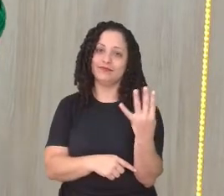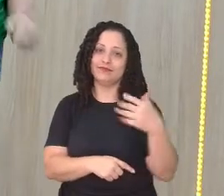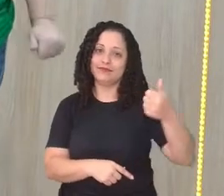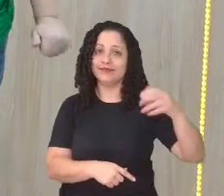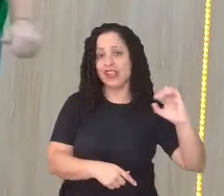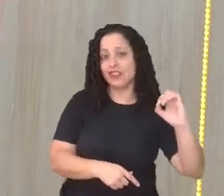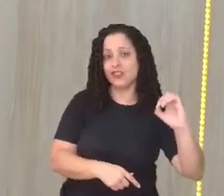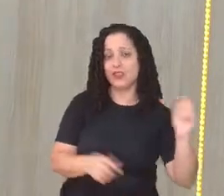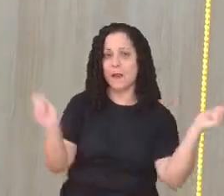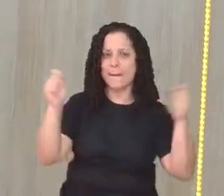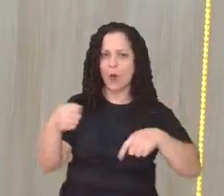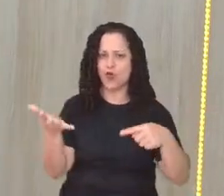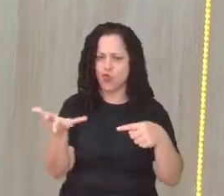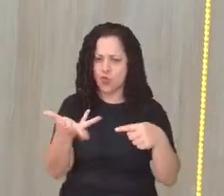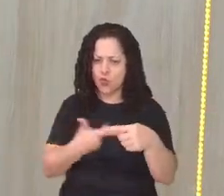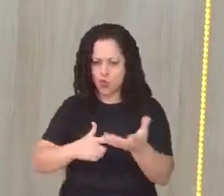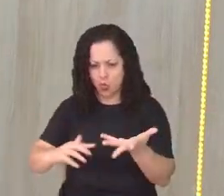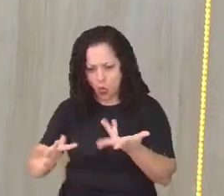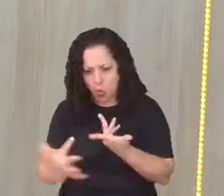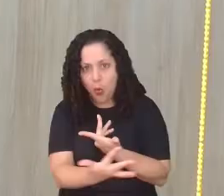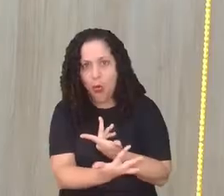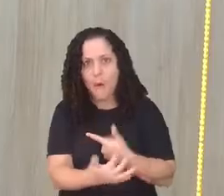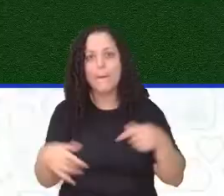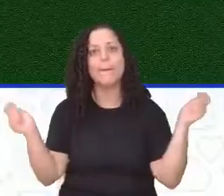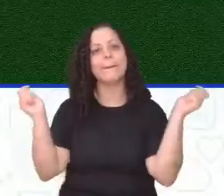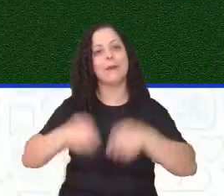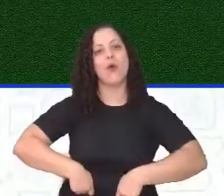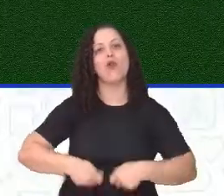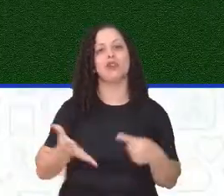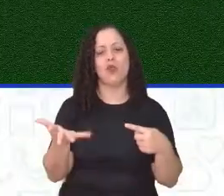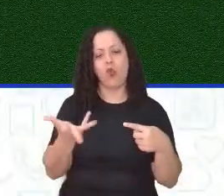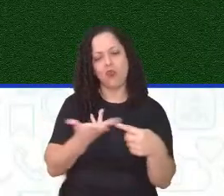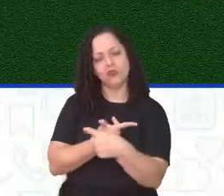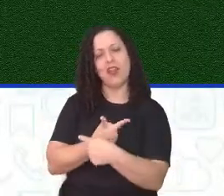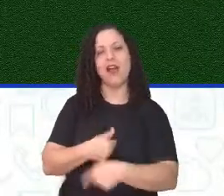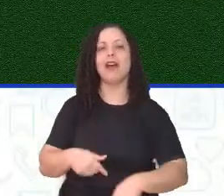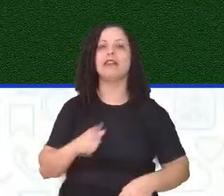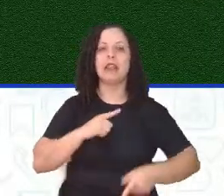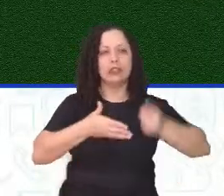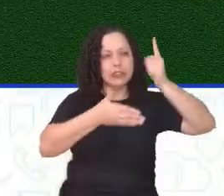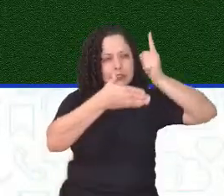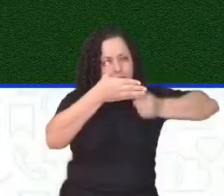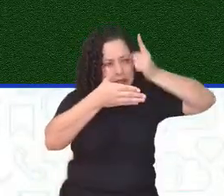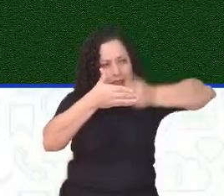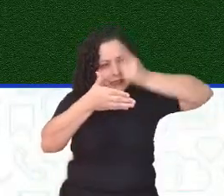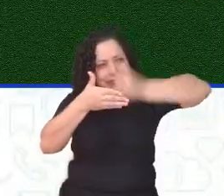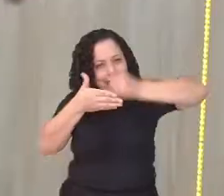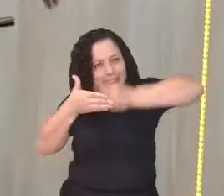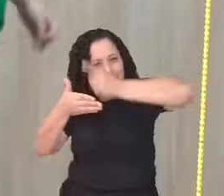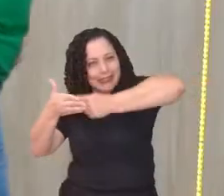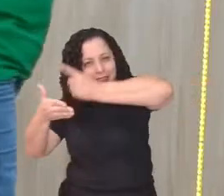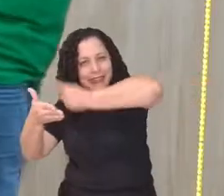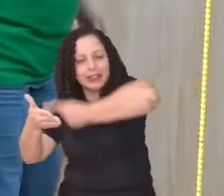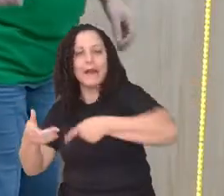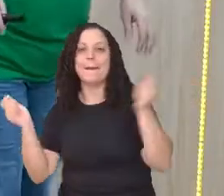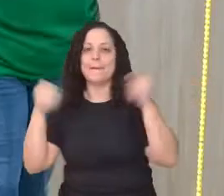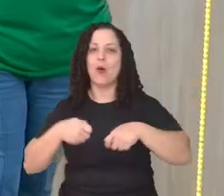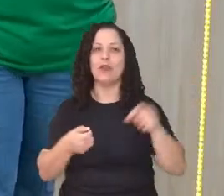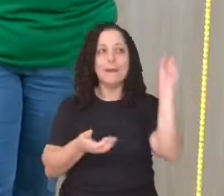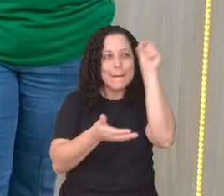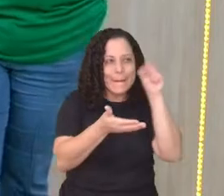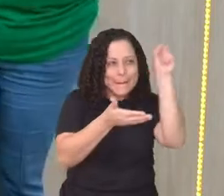10. Posso usar os dedos? Pode. Pode contar com um pauzinho? Pode. Pode fazer